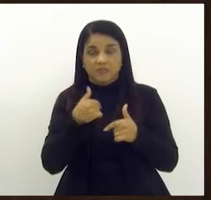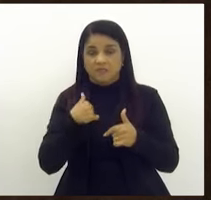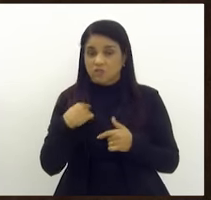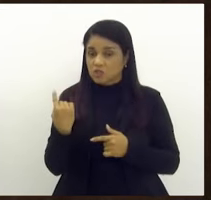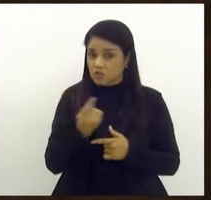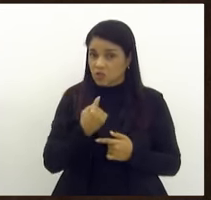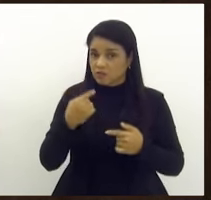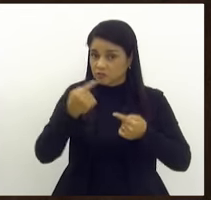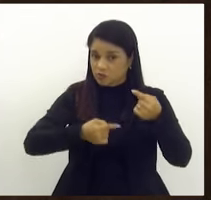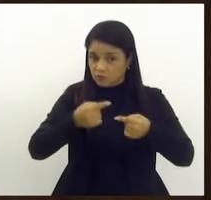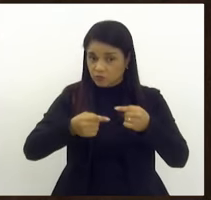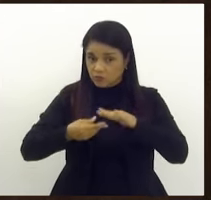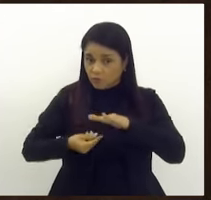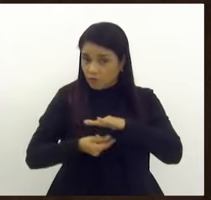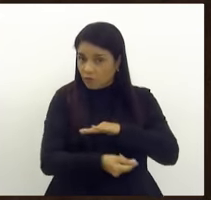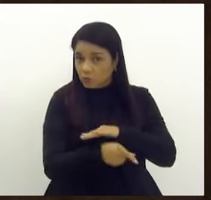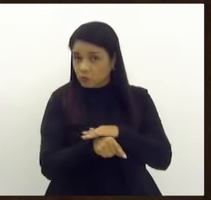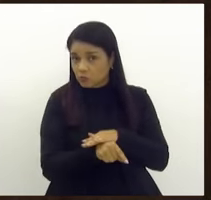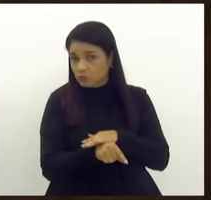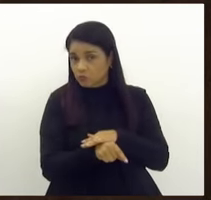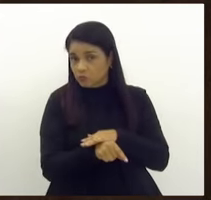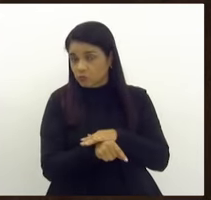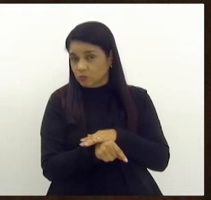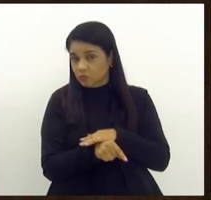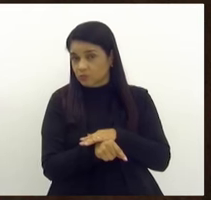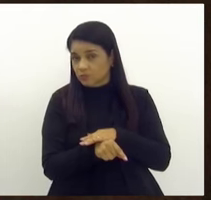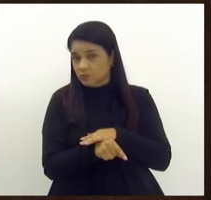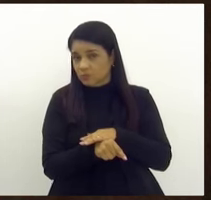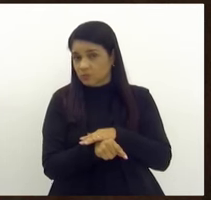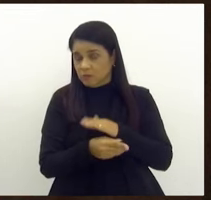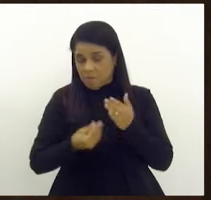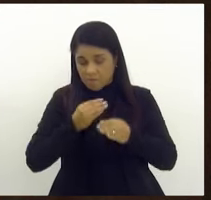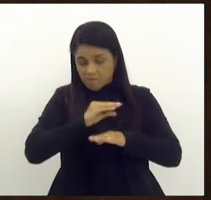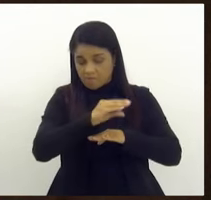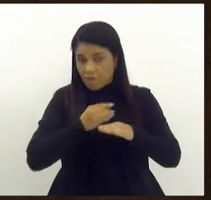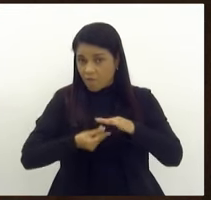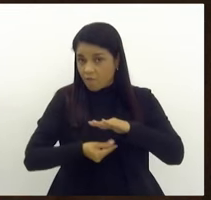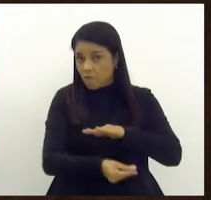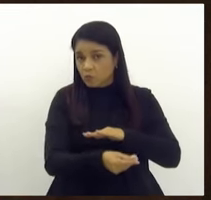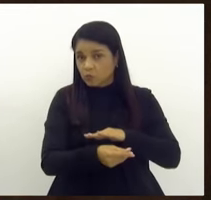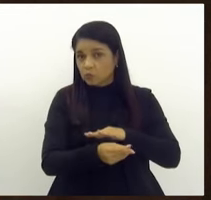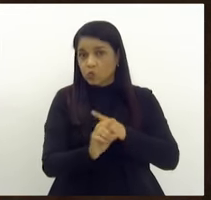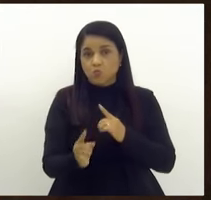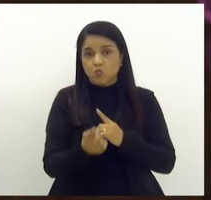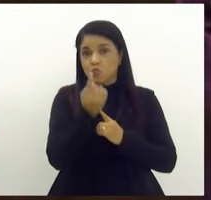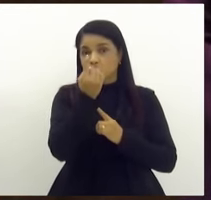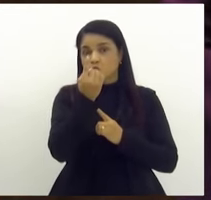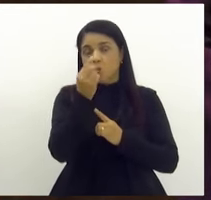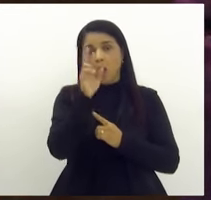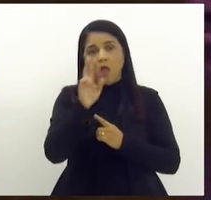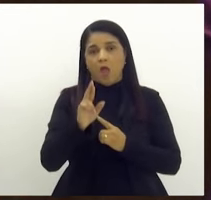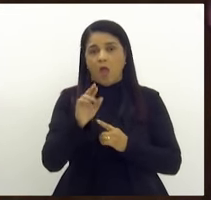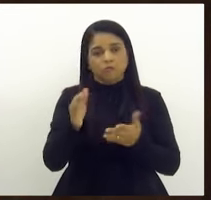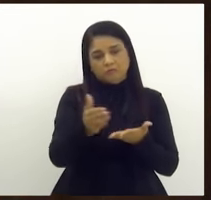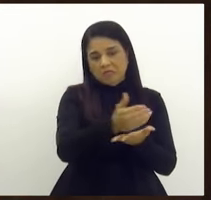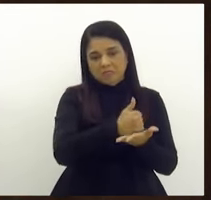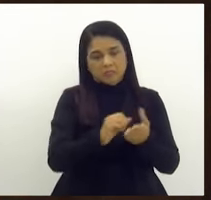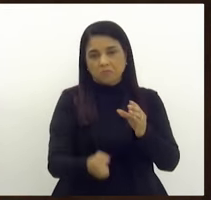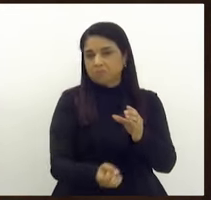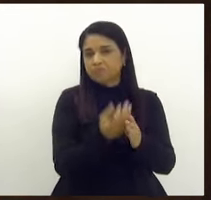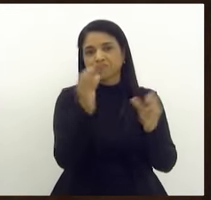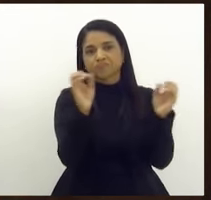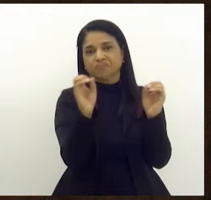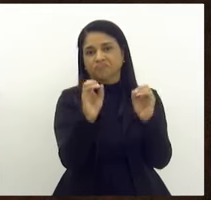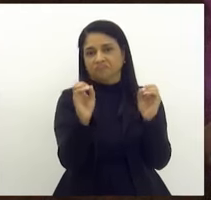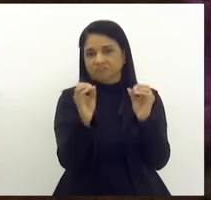discutindo Fundos evidentemente fundo não cria R 1 de receita nenhum